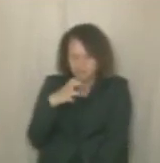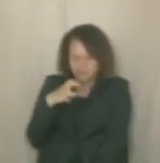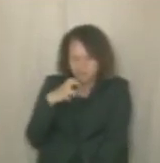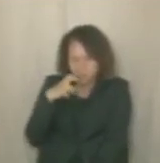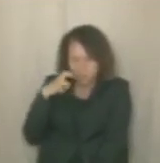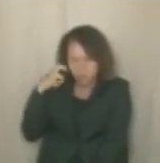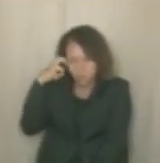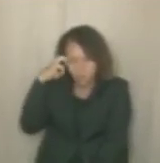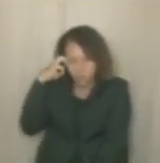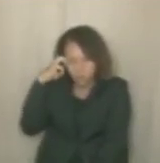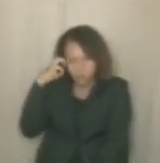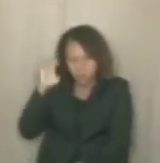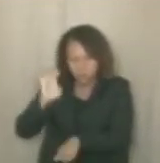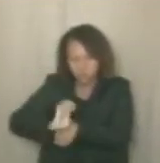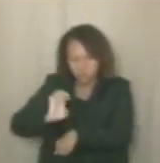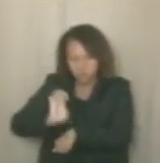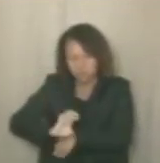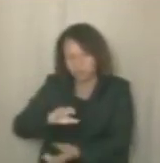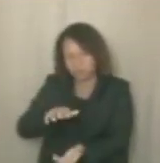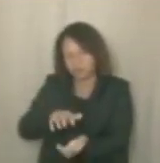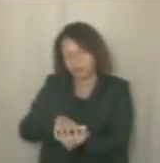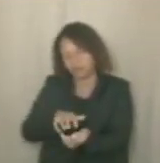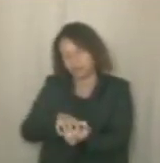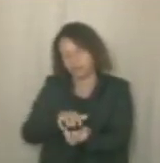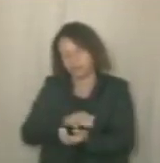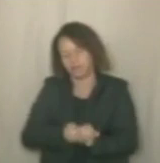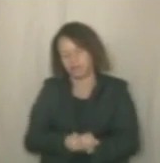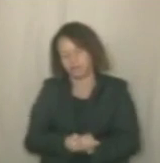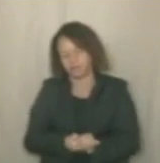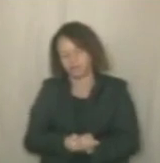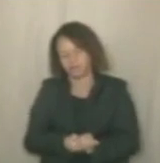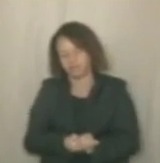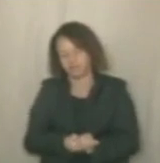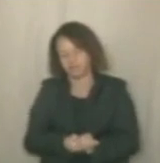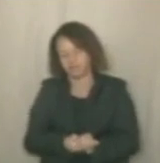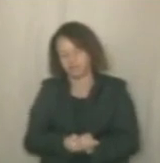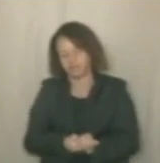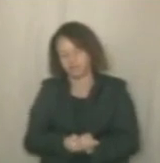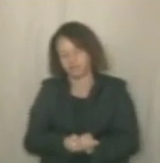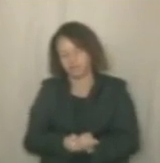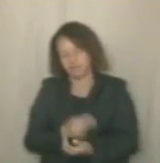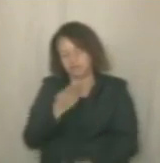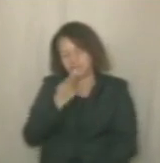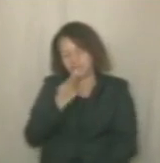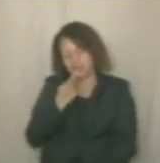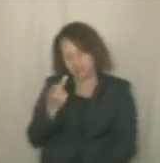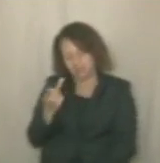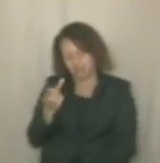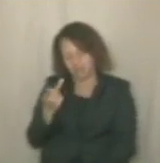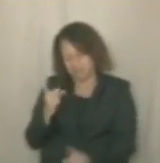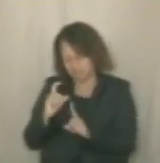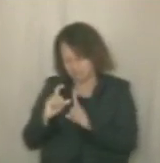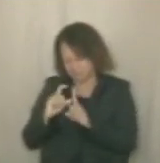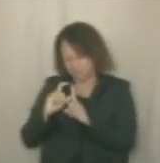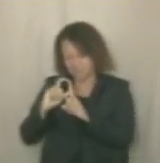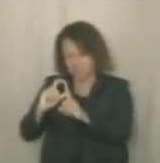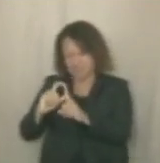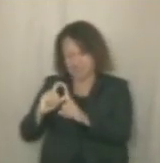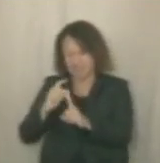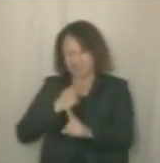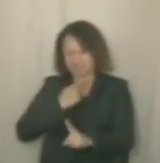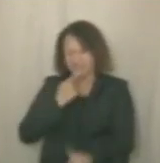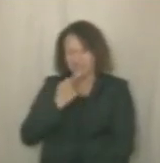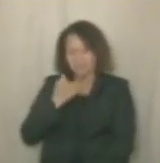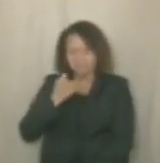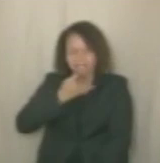envergonhou o estado de Pernambuco ao proferir uma fala tão